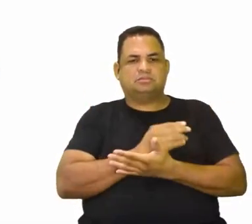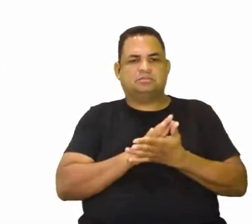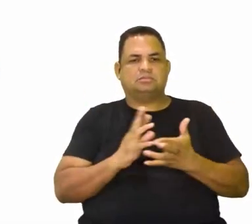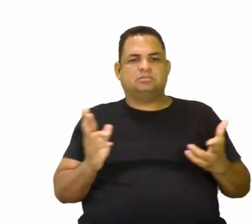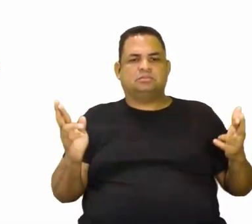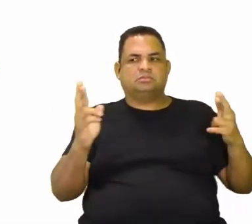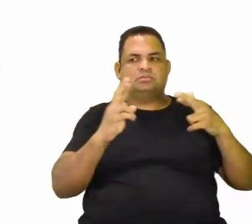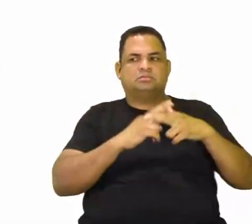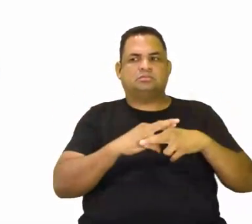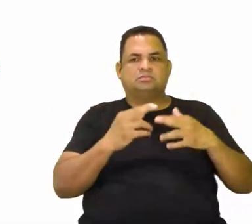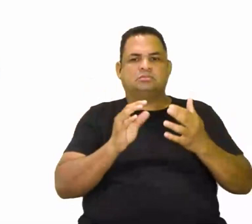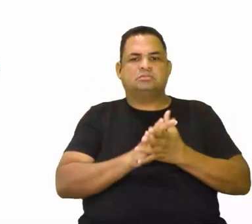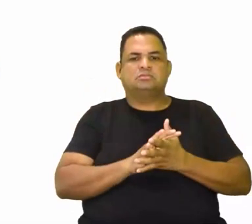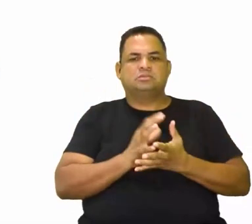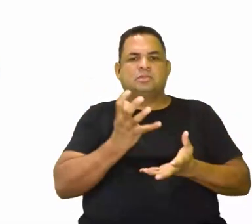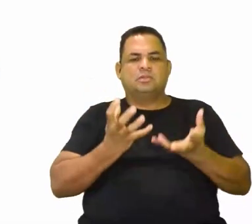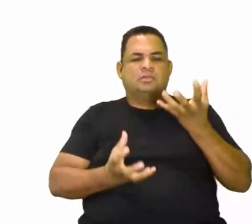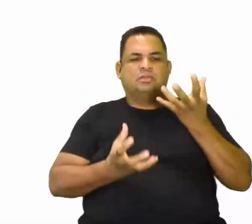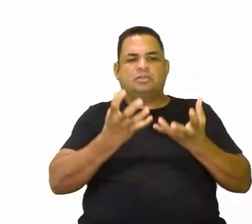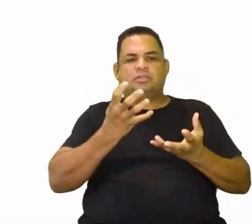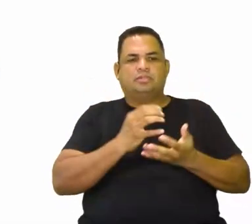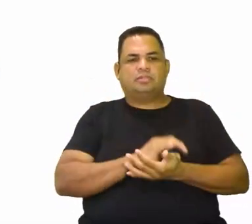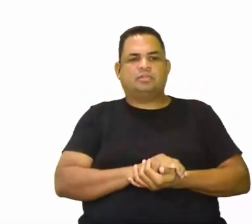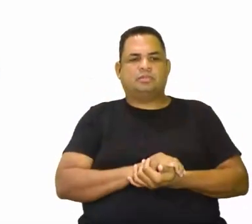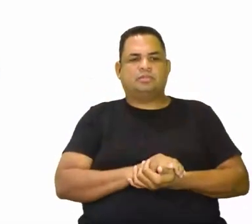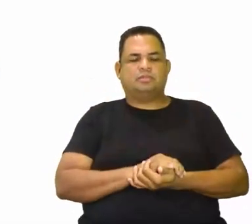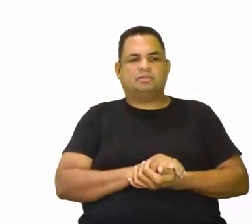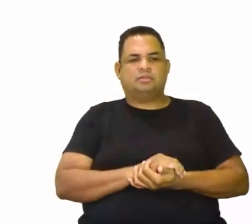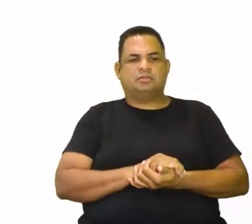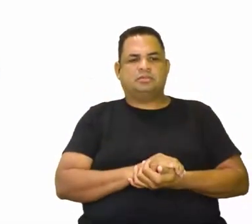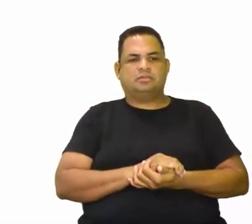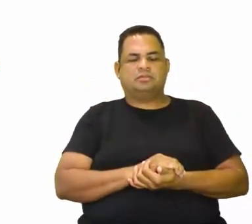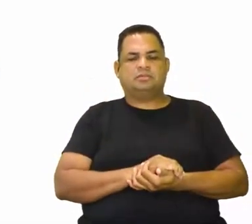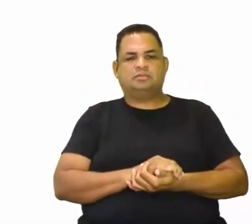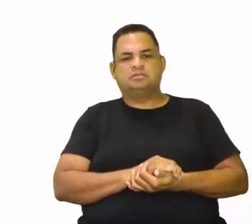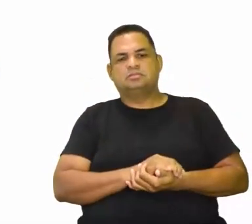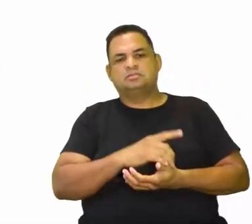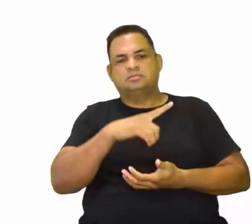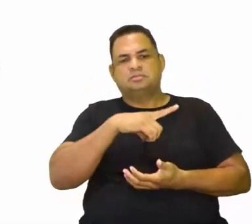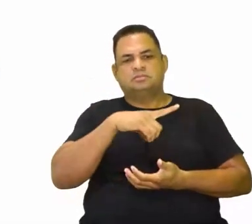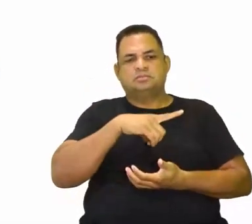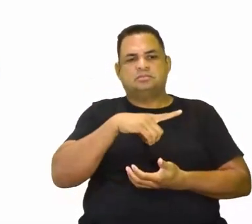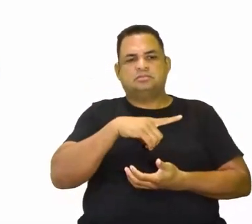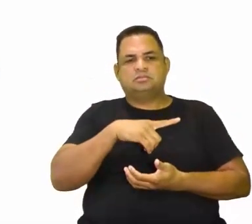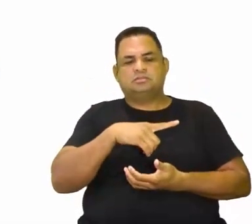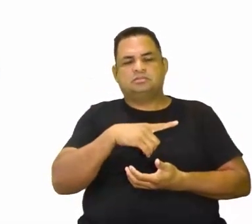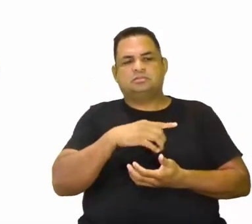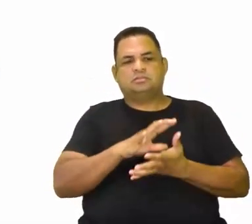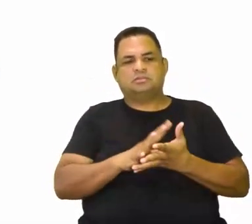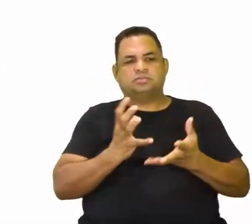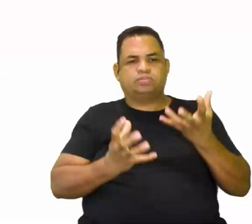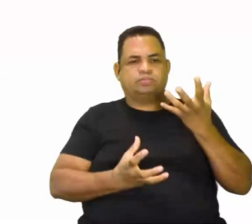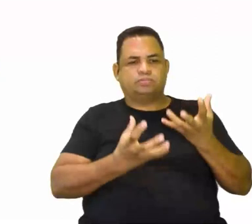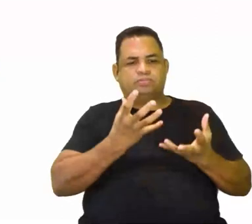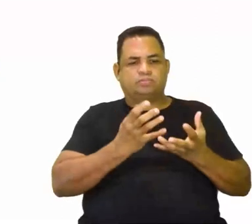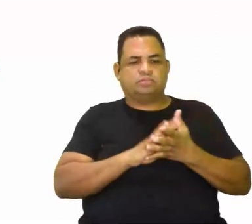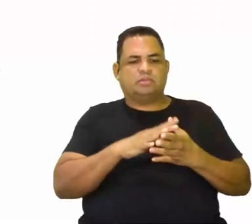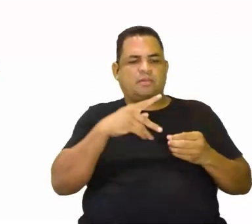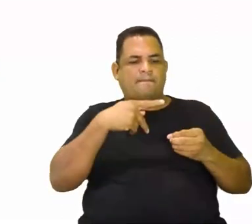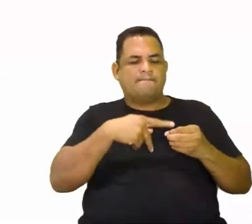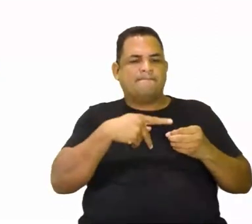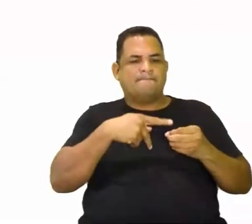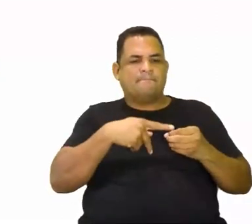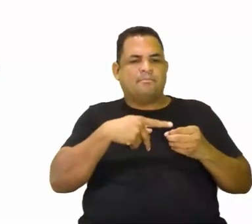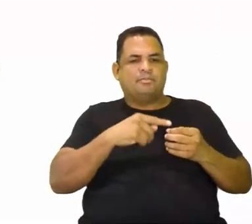reação de combustão. Então, aí, ó, para combustão, para queima, nós temos aquele que queima, eu chamo de combustível.